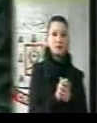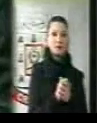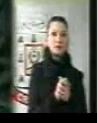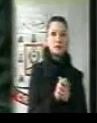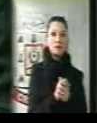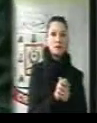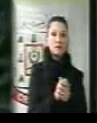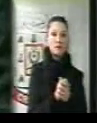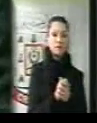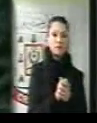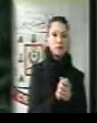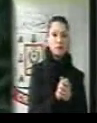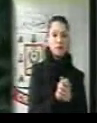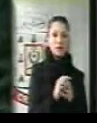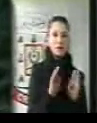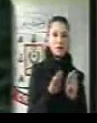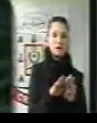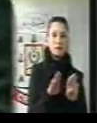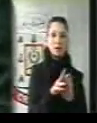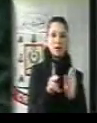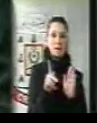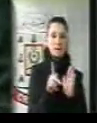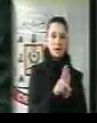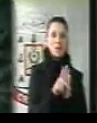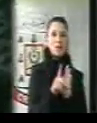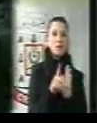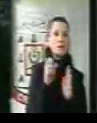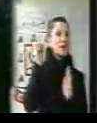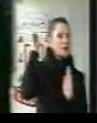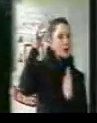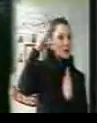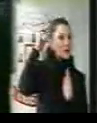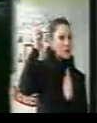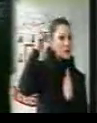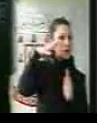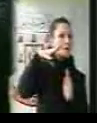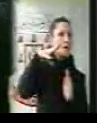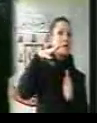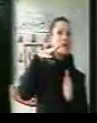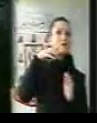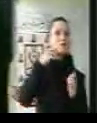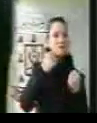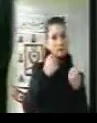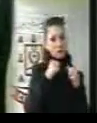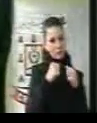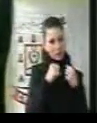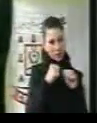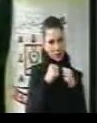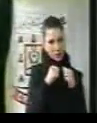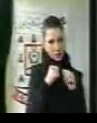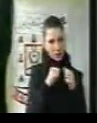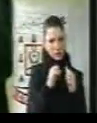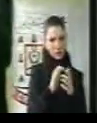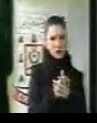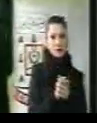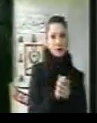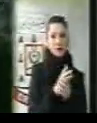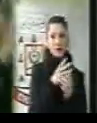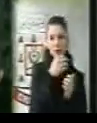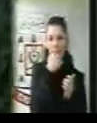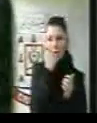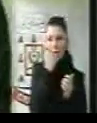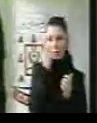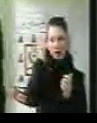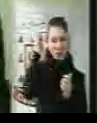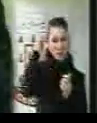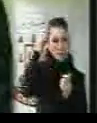de infraestrutura e até a própria sinalização, ou seja, sinalização começaram a fazer uma melhor